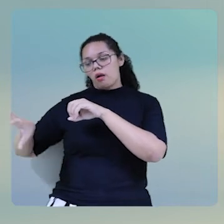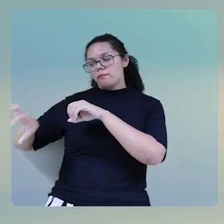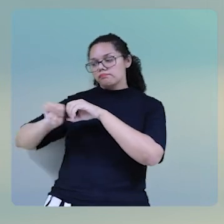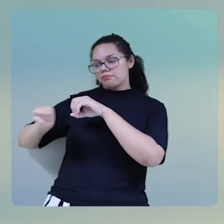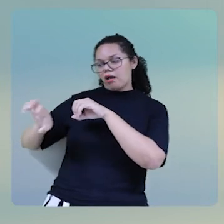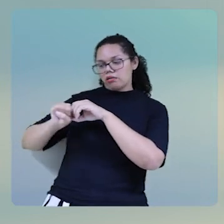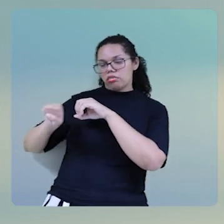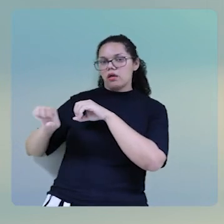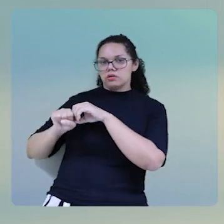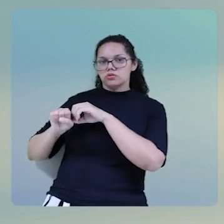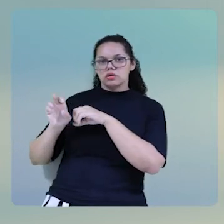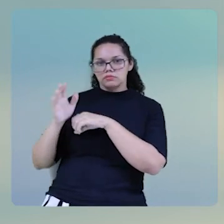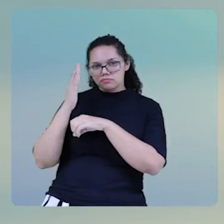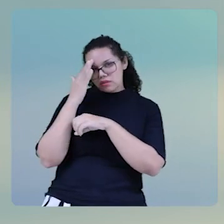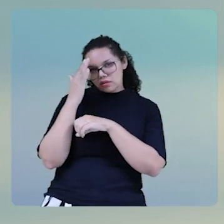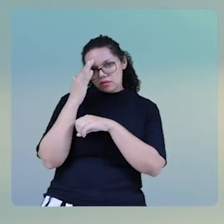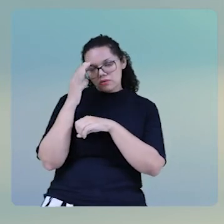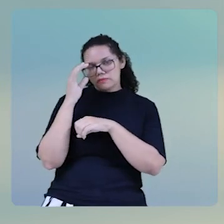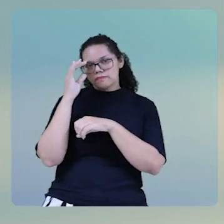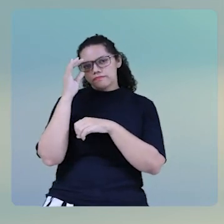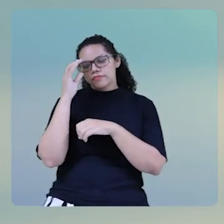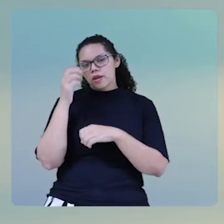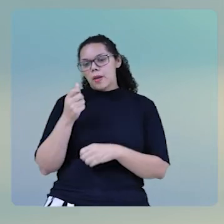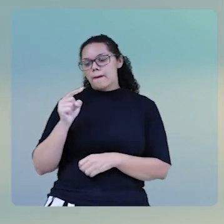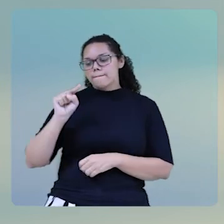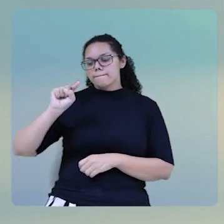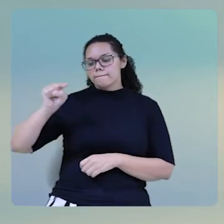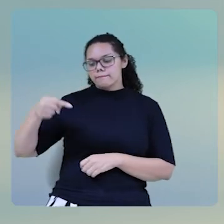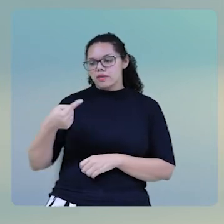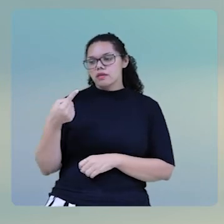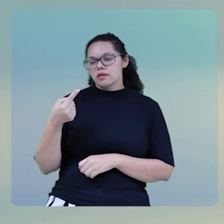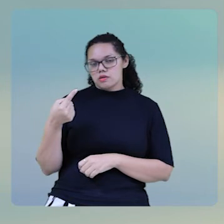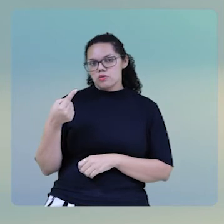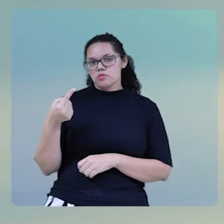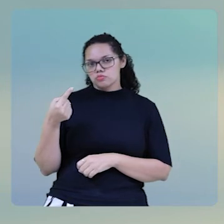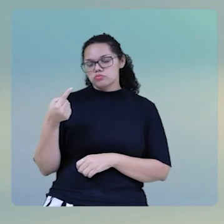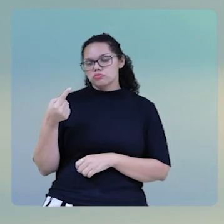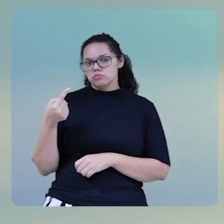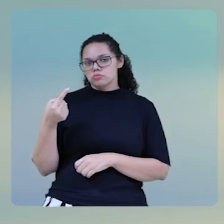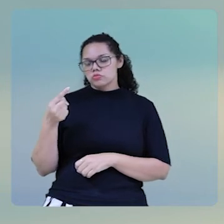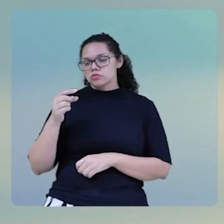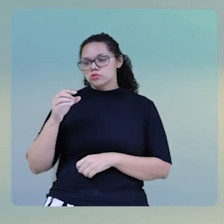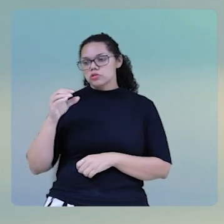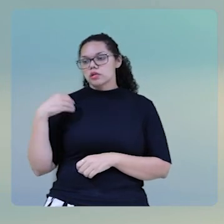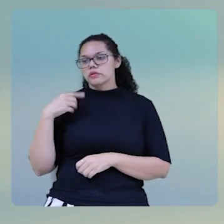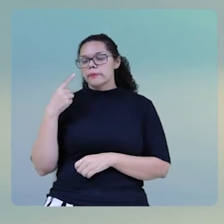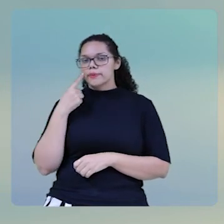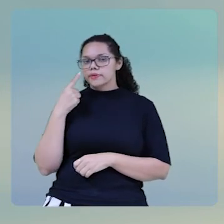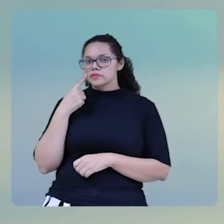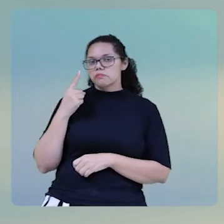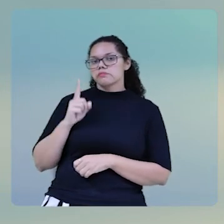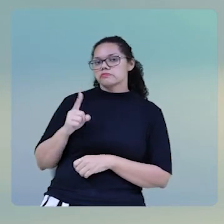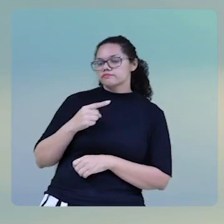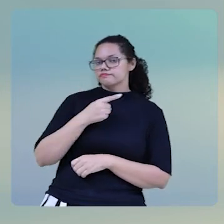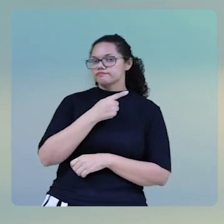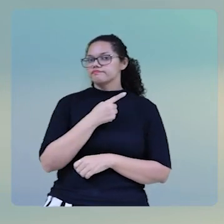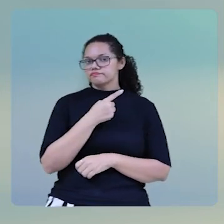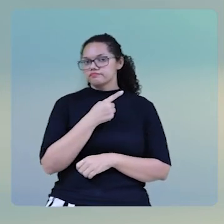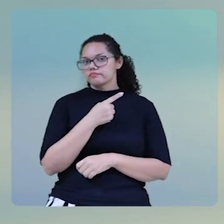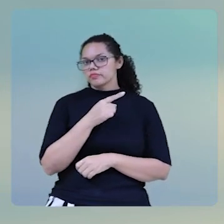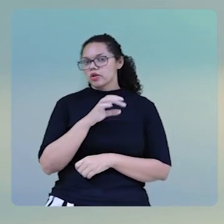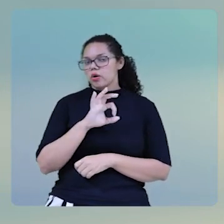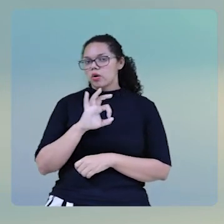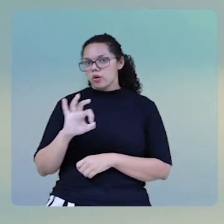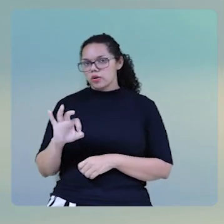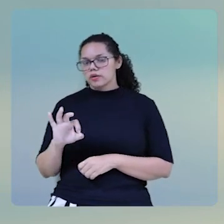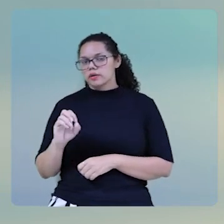bio seno de θ. Bio seno do ângulo, né? Seno de θzinho lá. Show! Perfeito. A